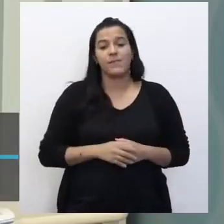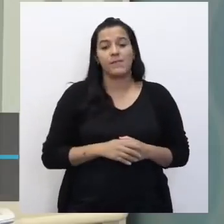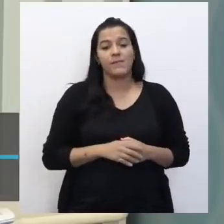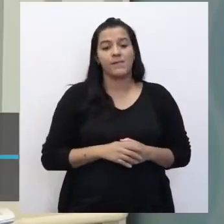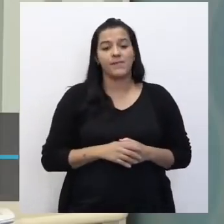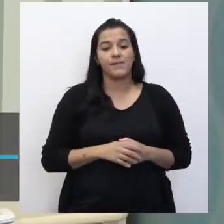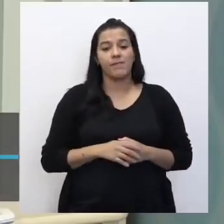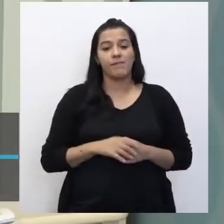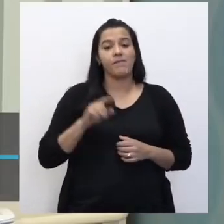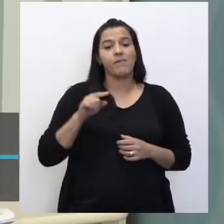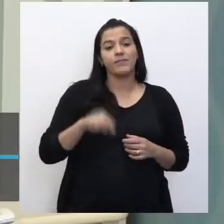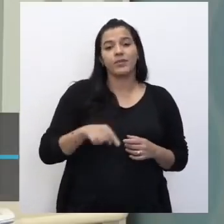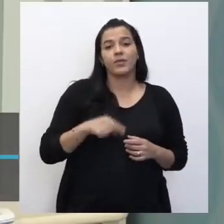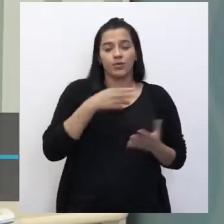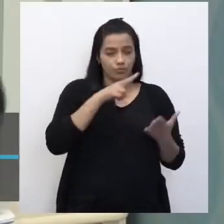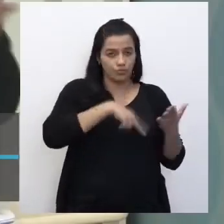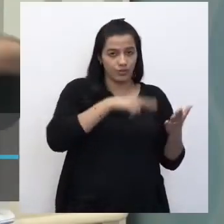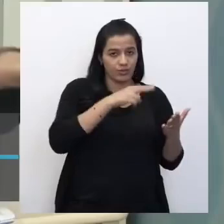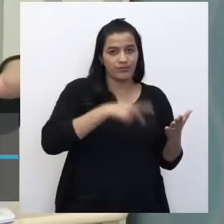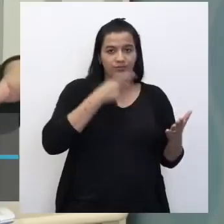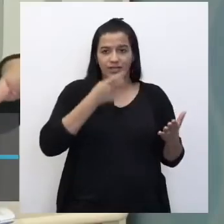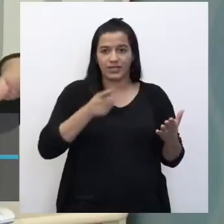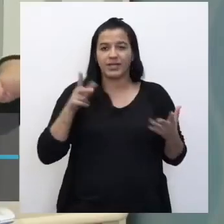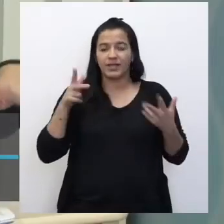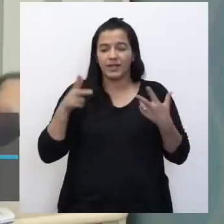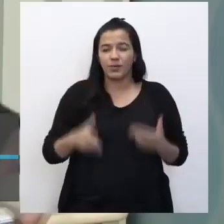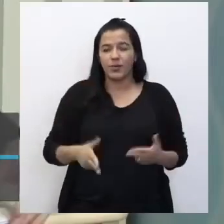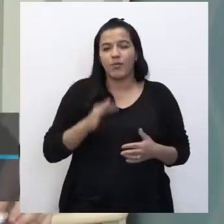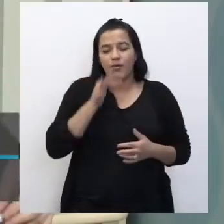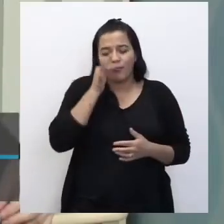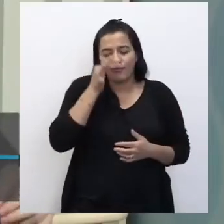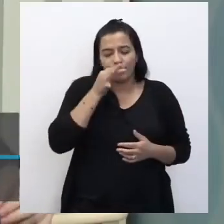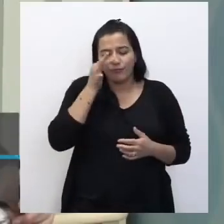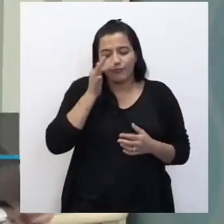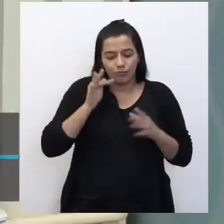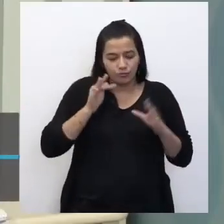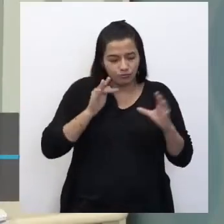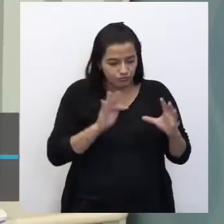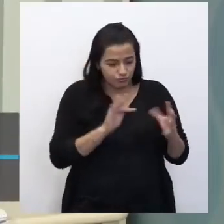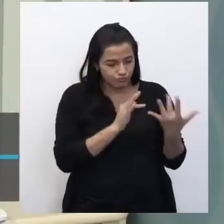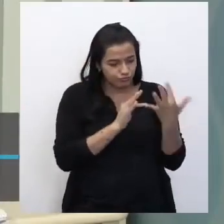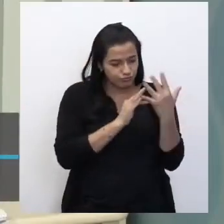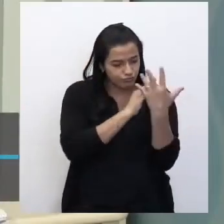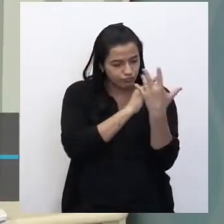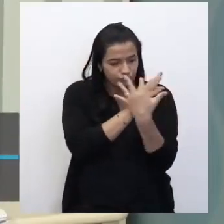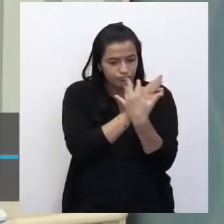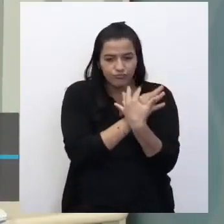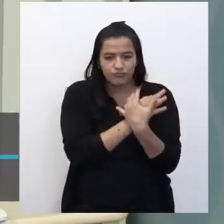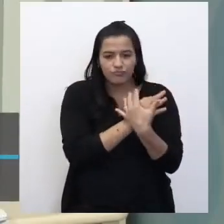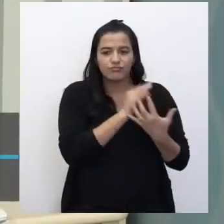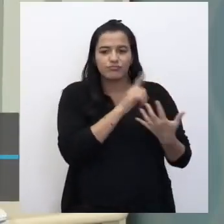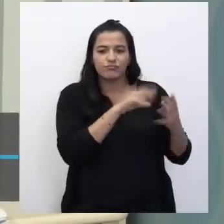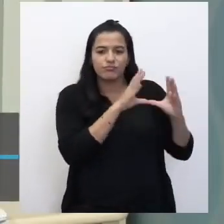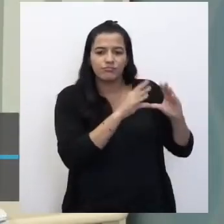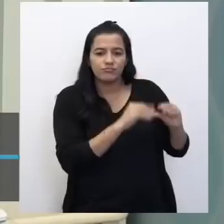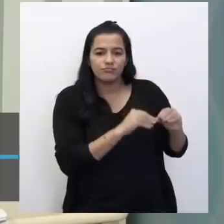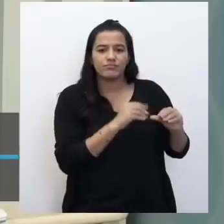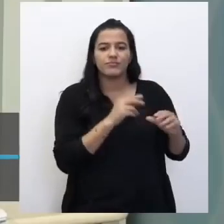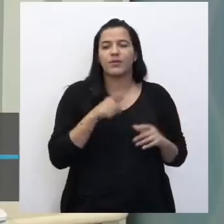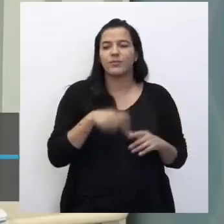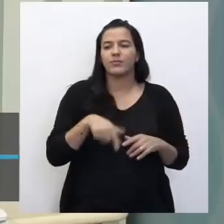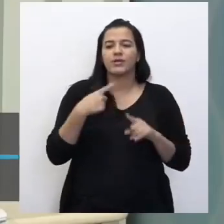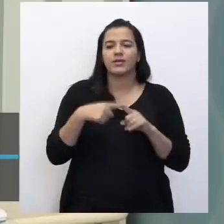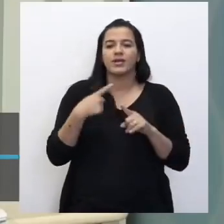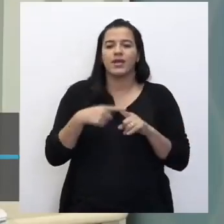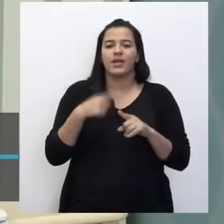ela de Flor da Moita, né? Porque quando ele era criança, ele viu os pais da Eugênia namorando atrás